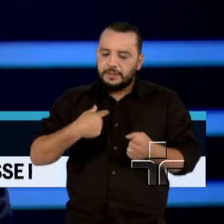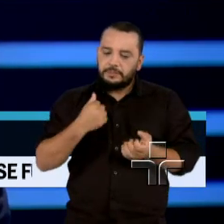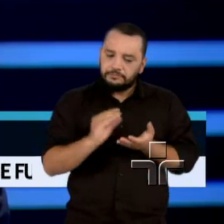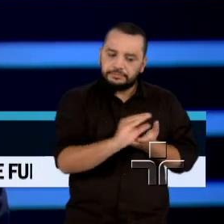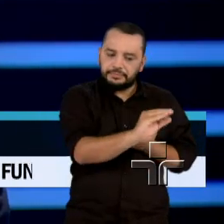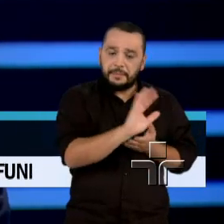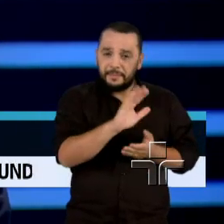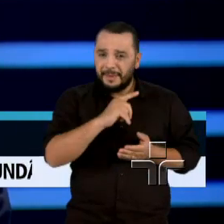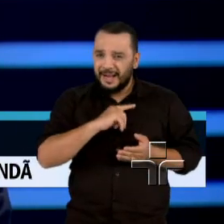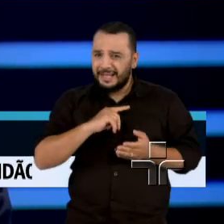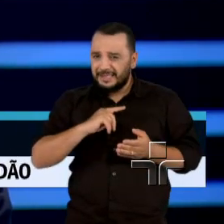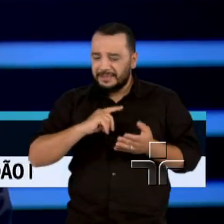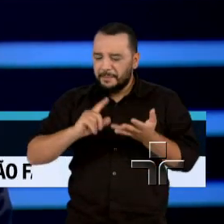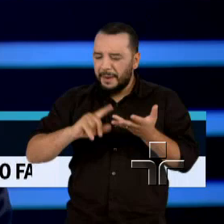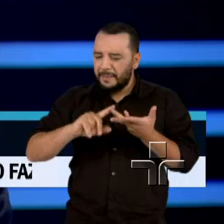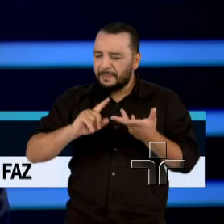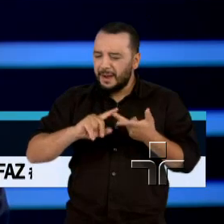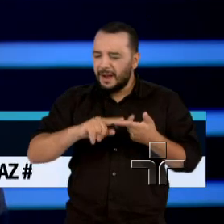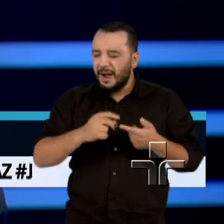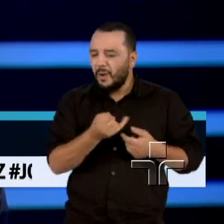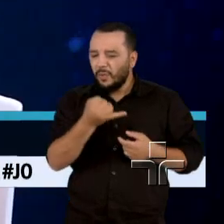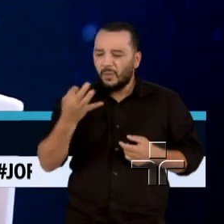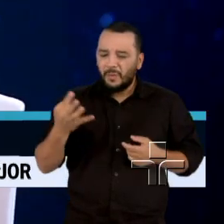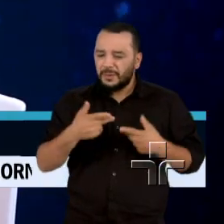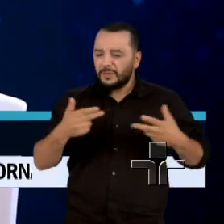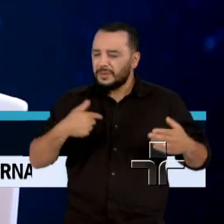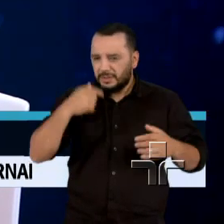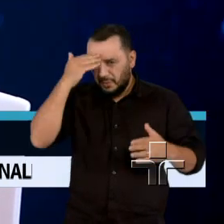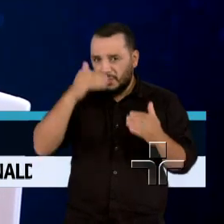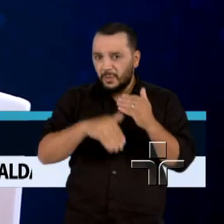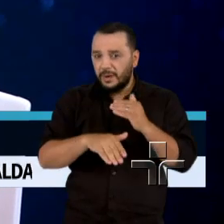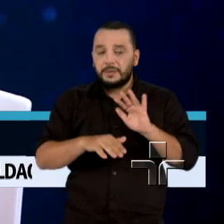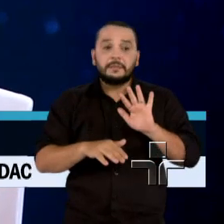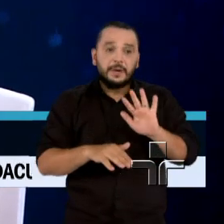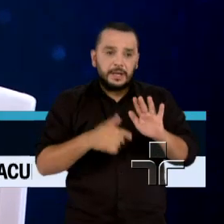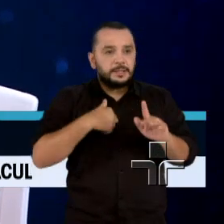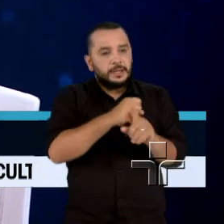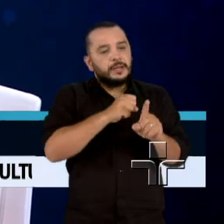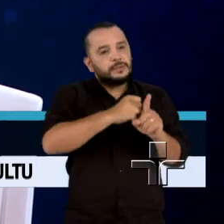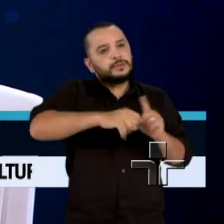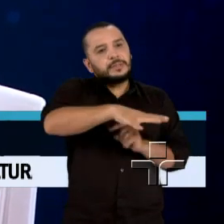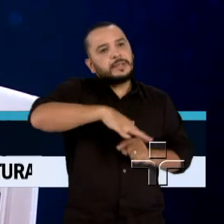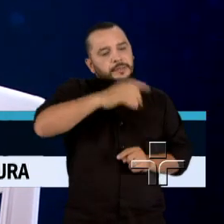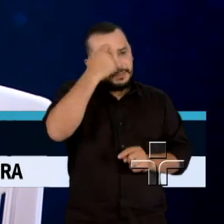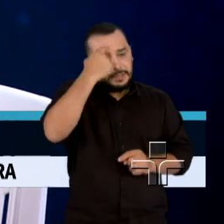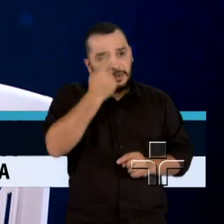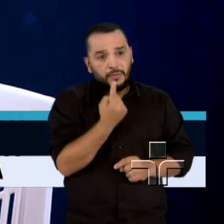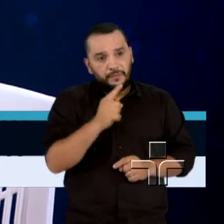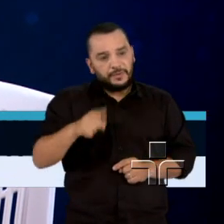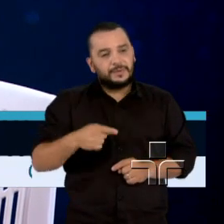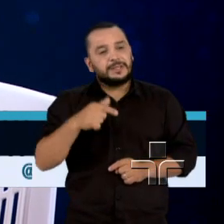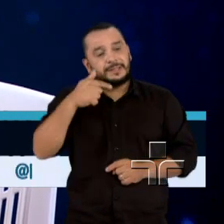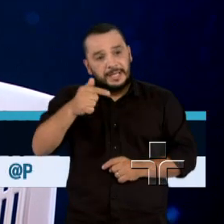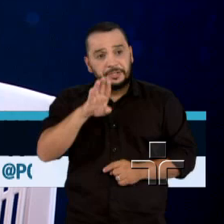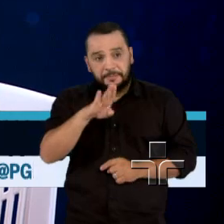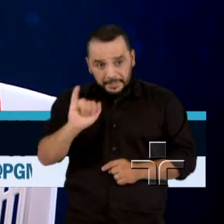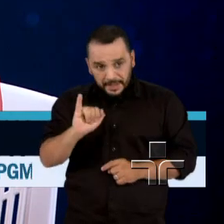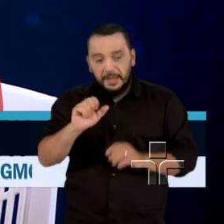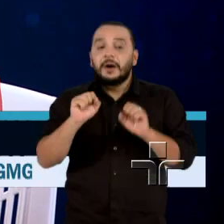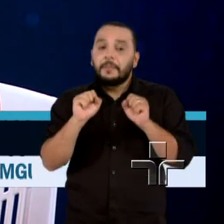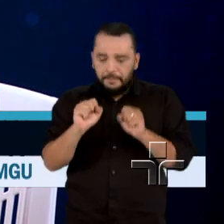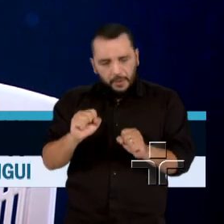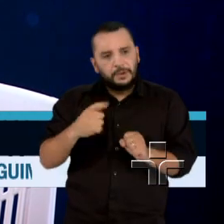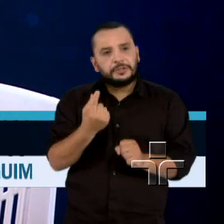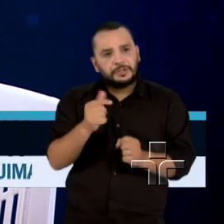é o seguinte, o que causa indignação da sociedade civil, da opinião pública em geral, é porque 1,7 bilhão, podendo ser aumentado, porque